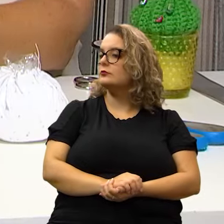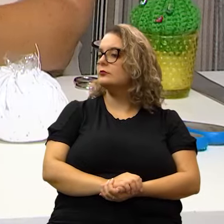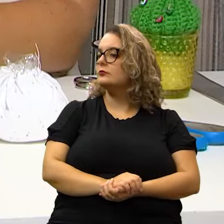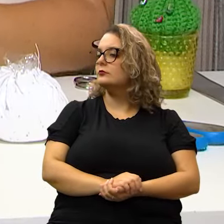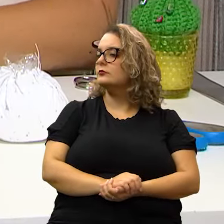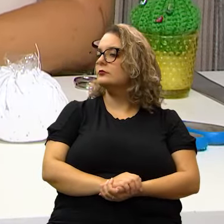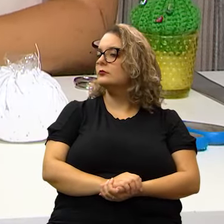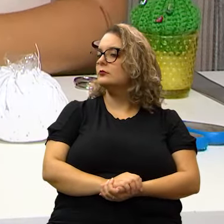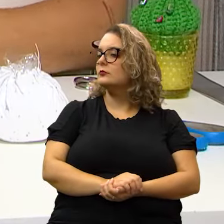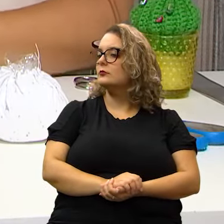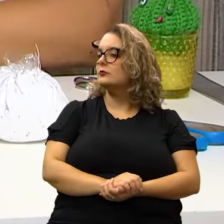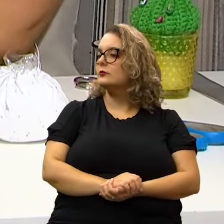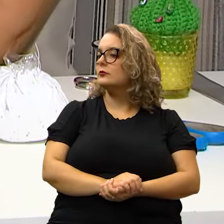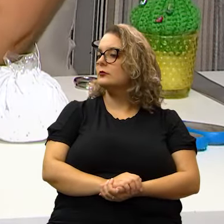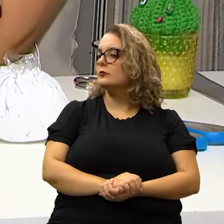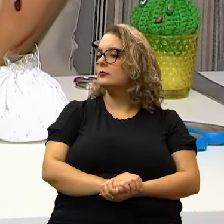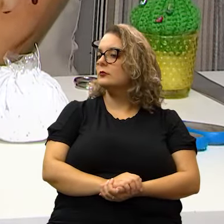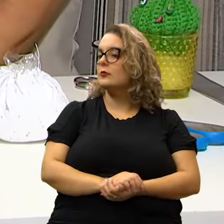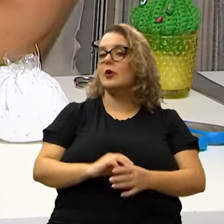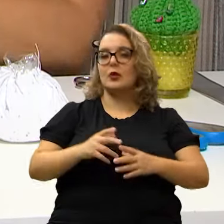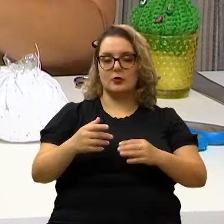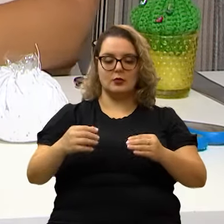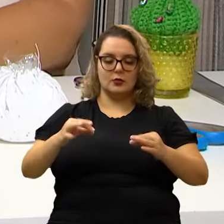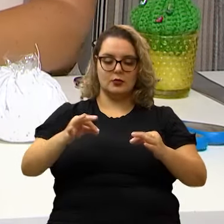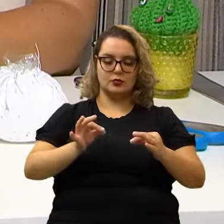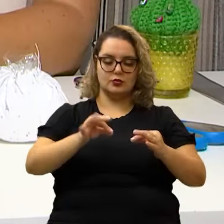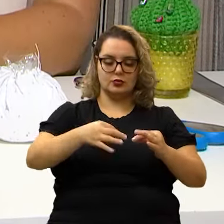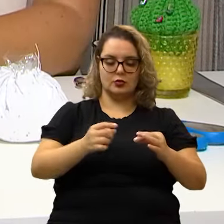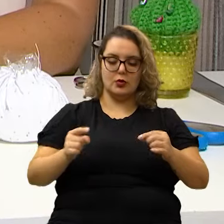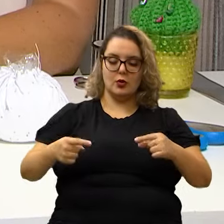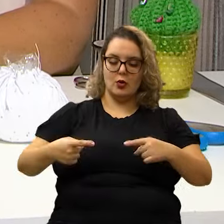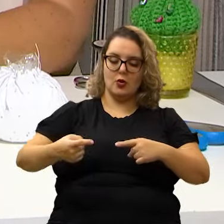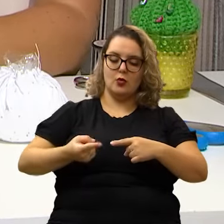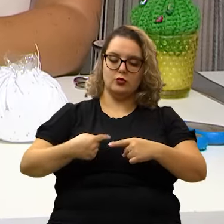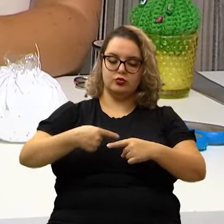E vai fechando. A gente vai fazer então toda a voltinha.